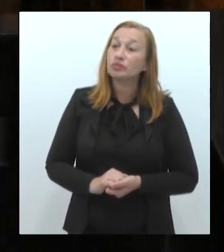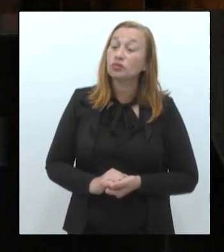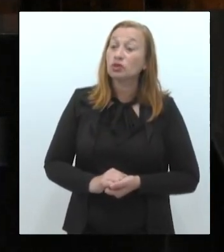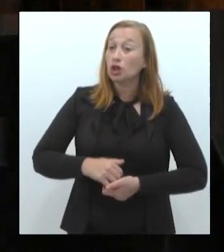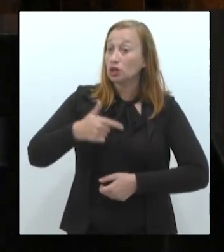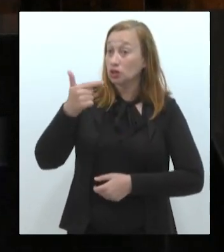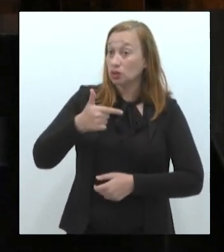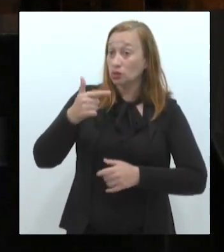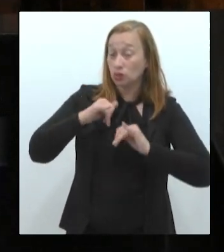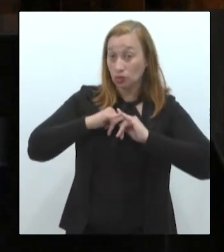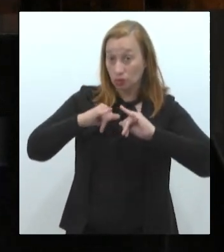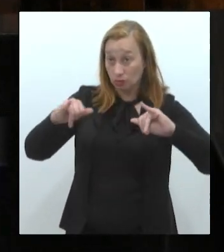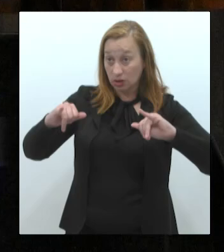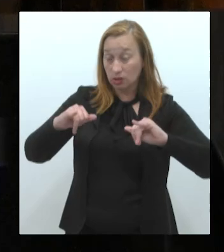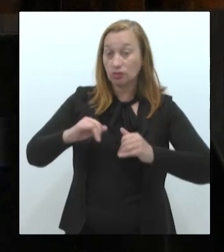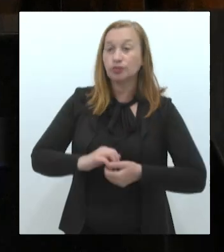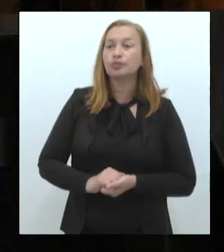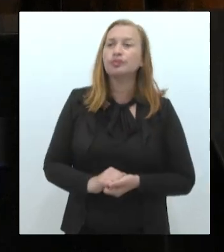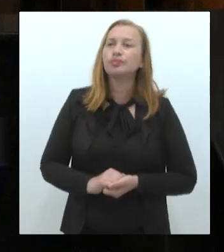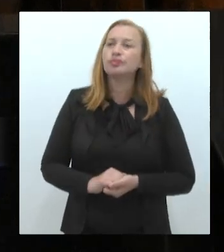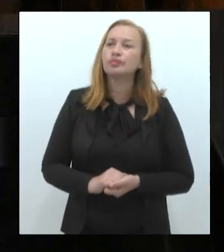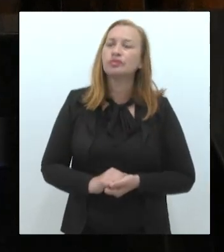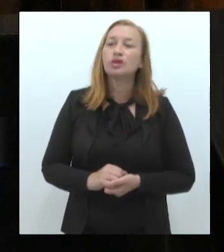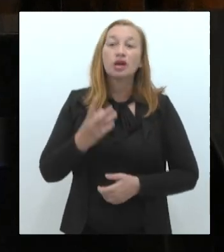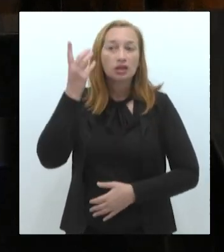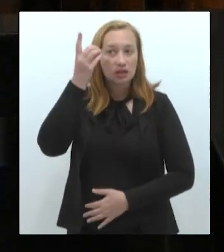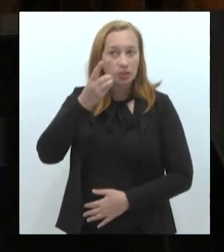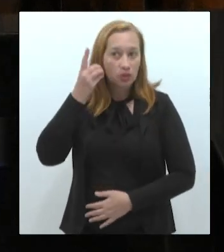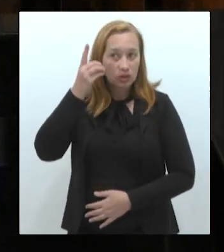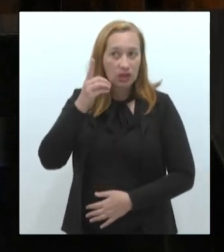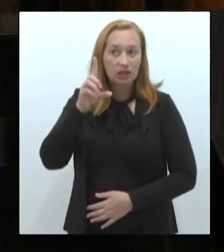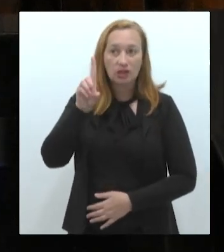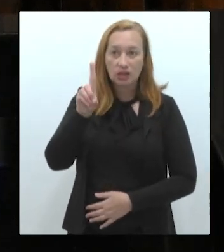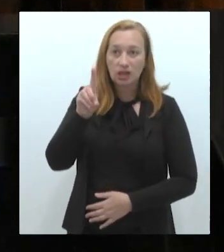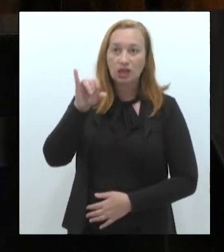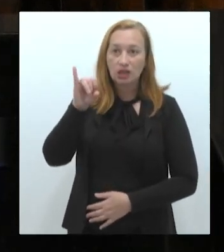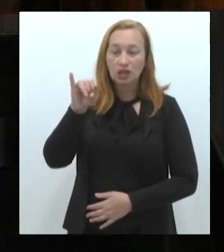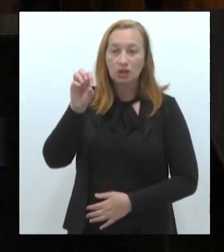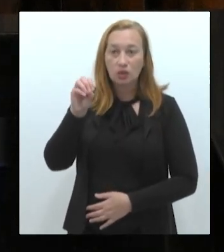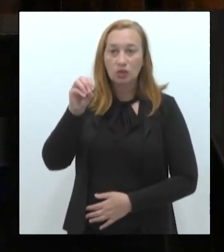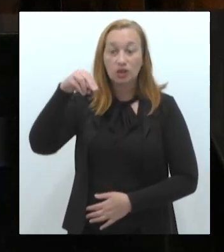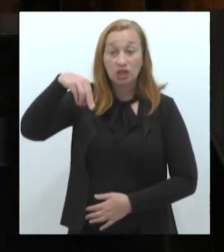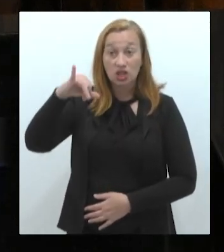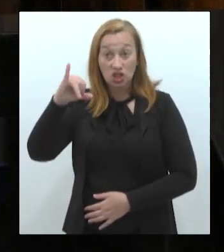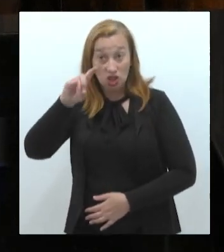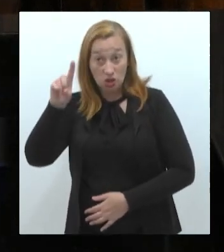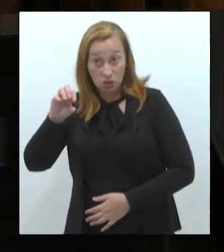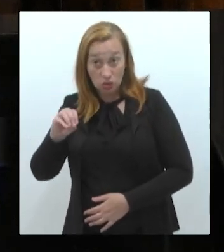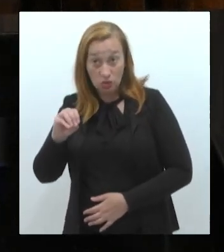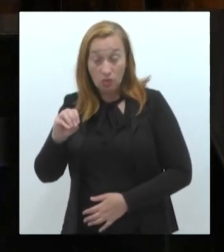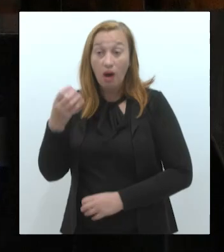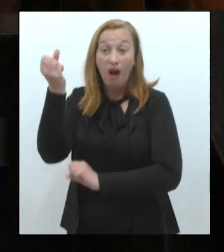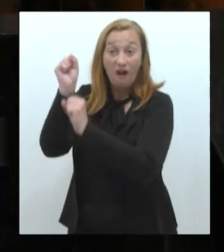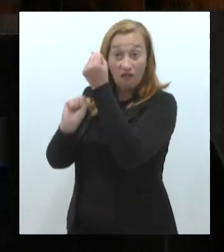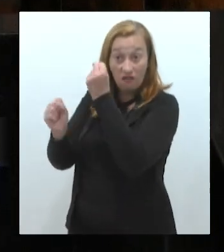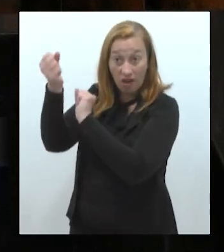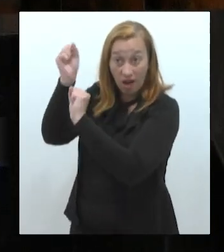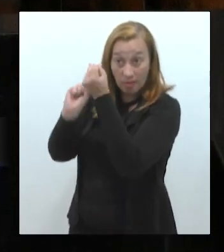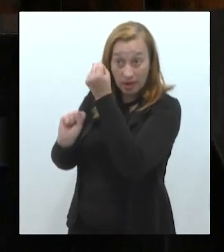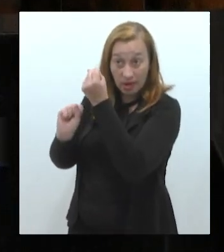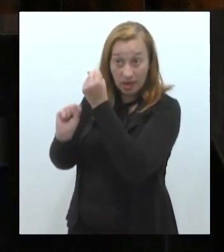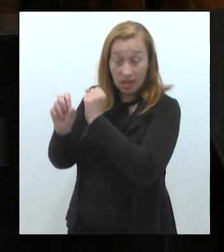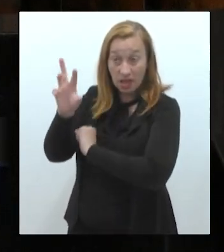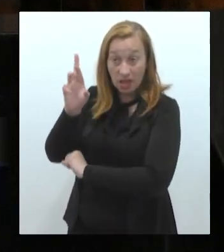Segundo o noticiário, deputado Dionísio Lins, que a fábrica